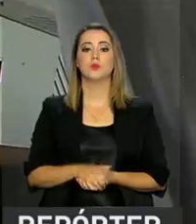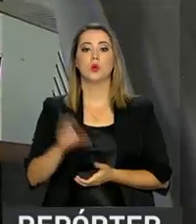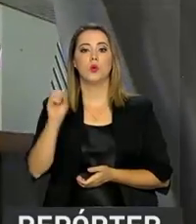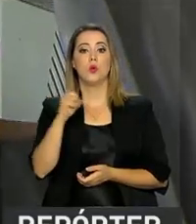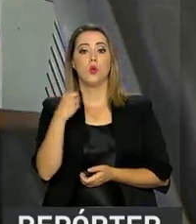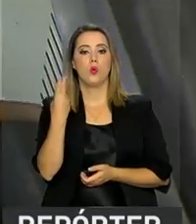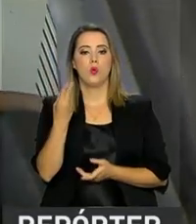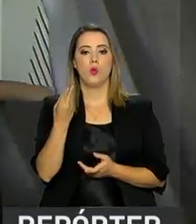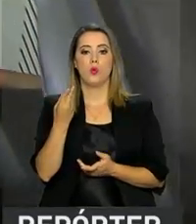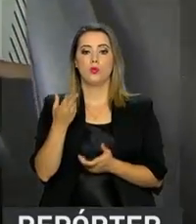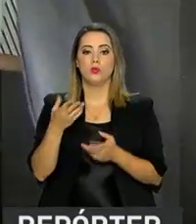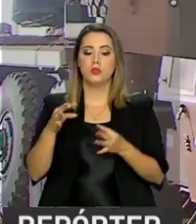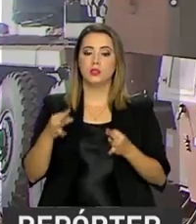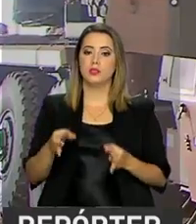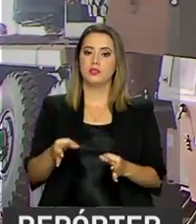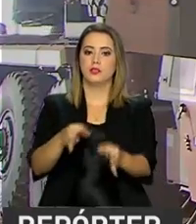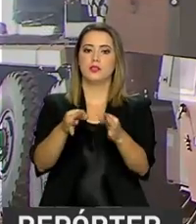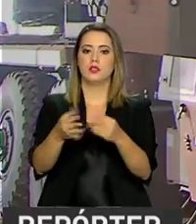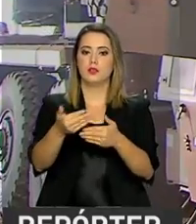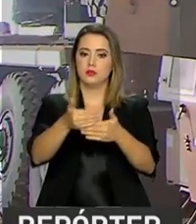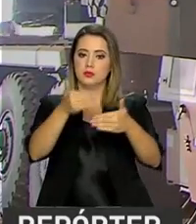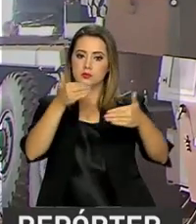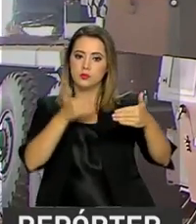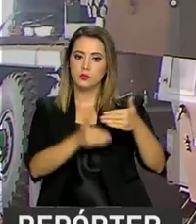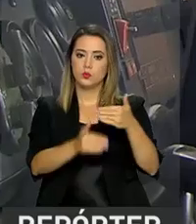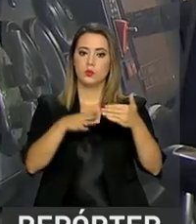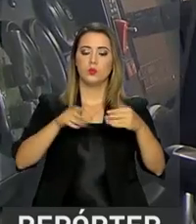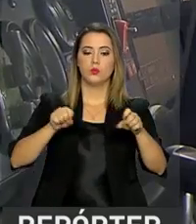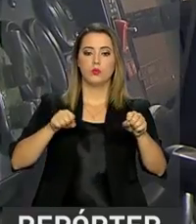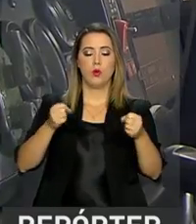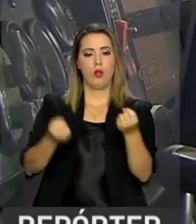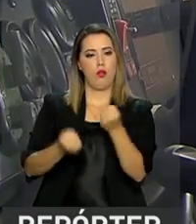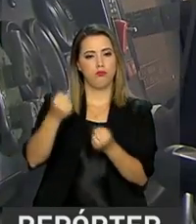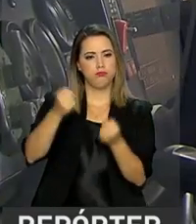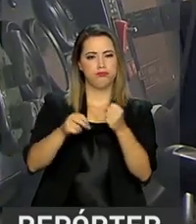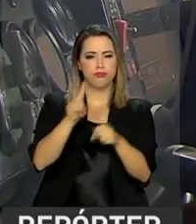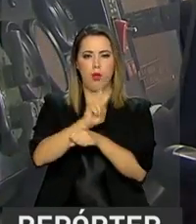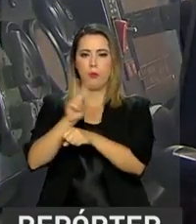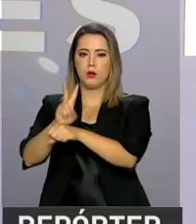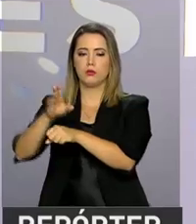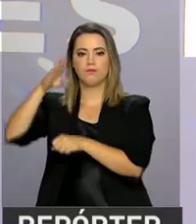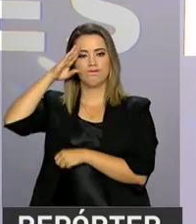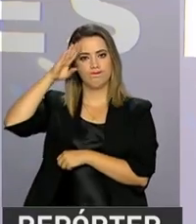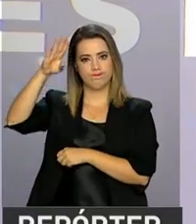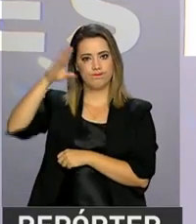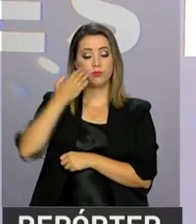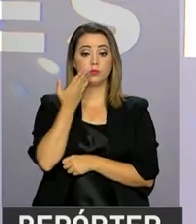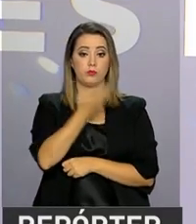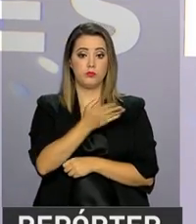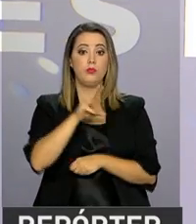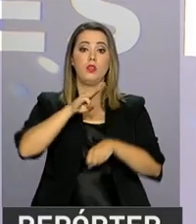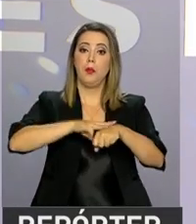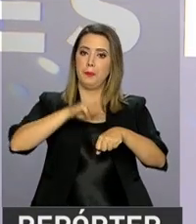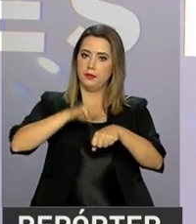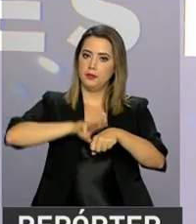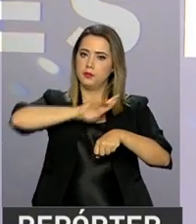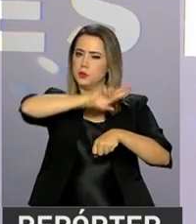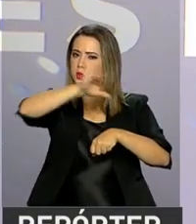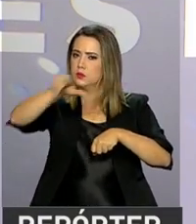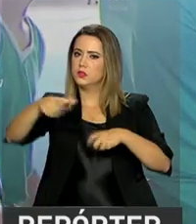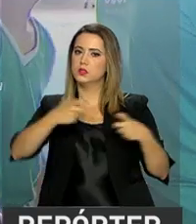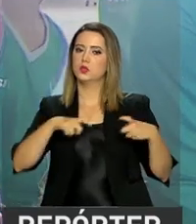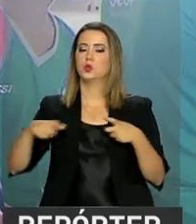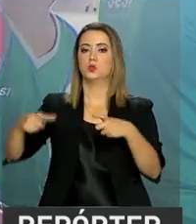ou na tecnologia por trás dos veículos do Exército que ajudam a proteger o país, a matemática está em